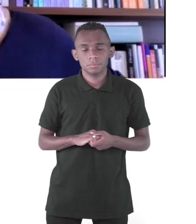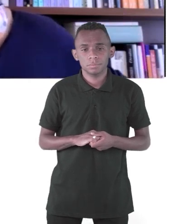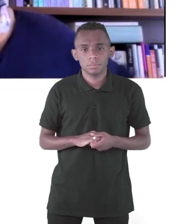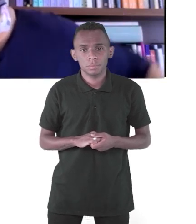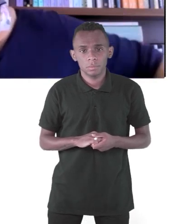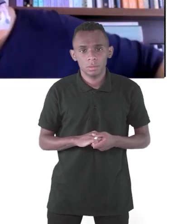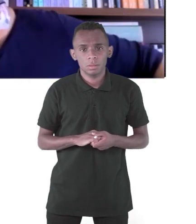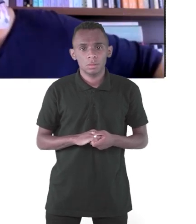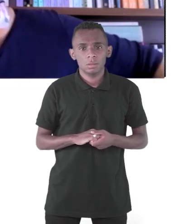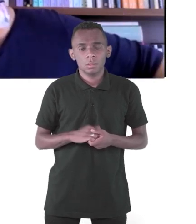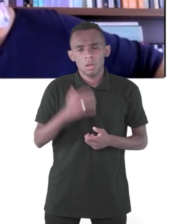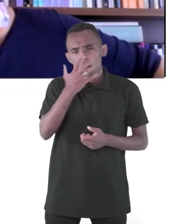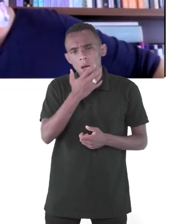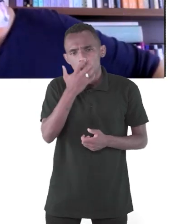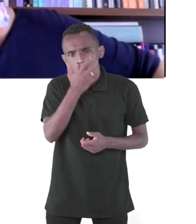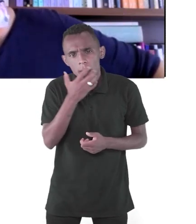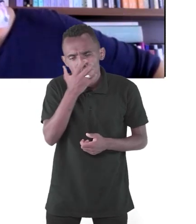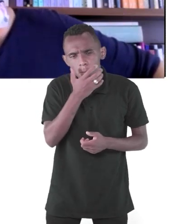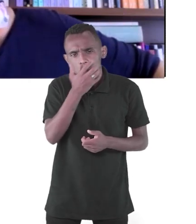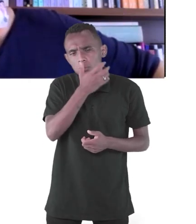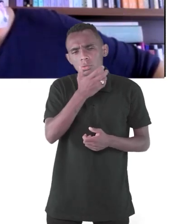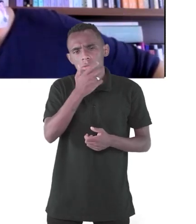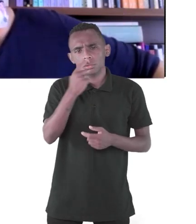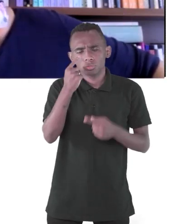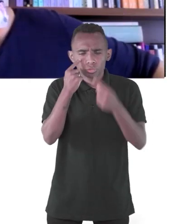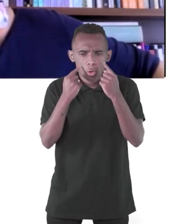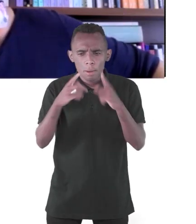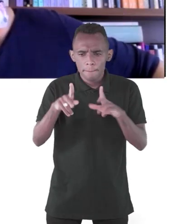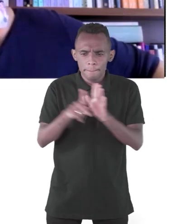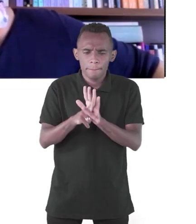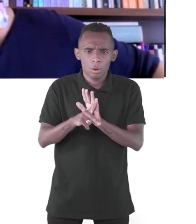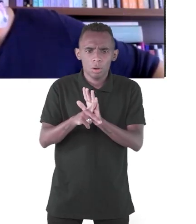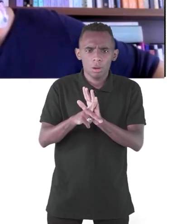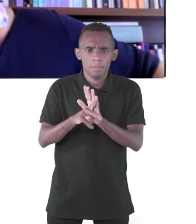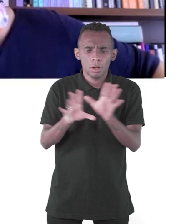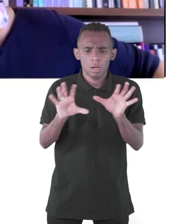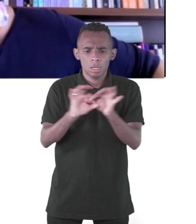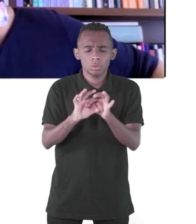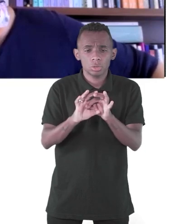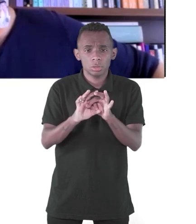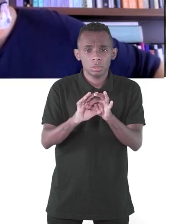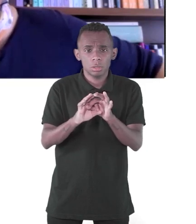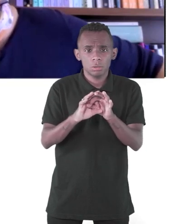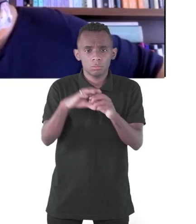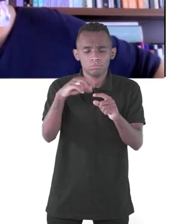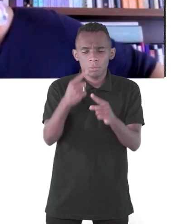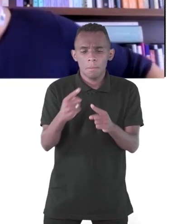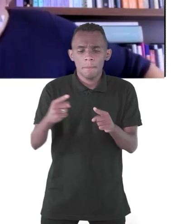da música, do choro, muito relacionada com as orquestras de cinema no começo do século passado,